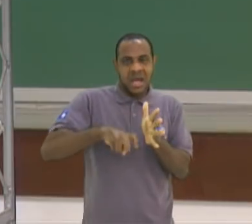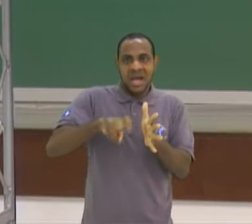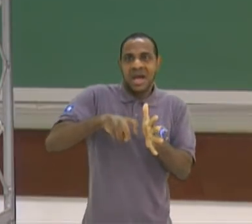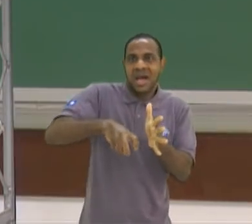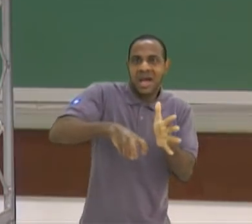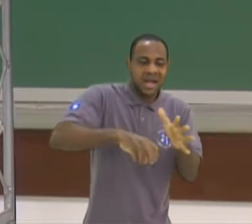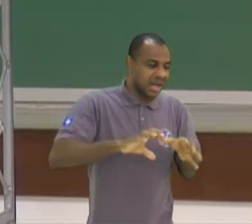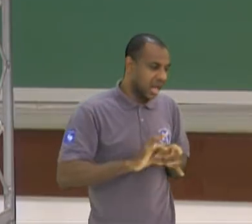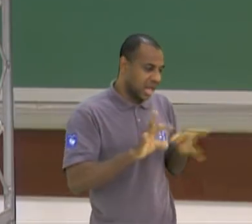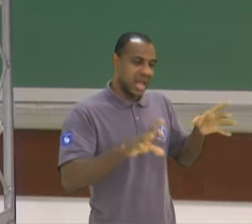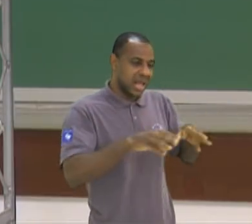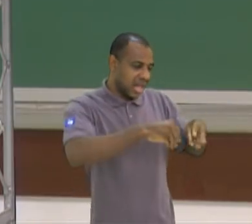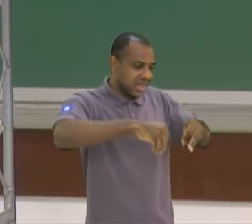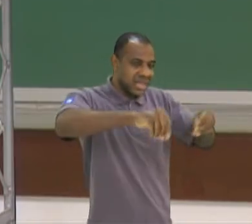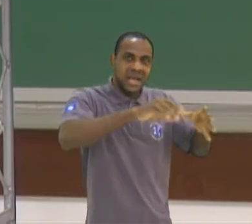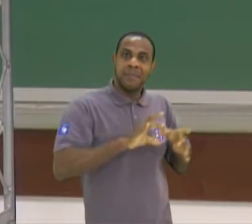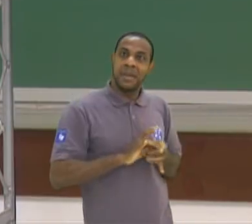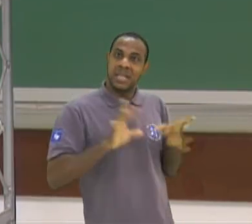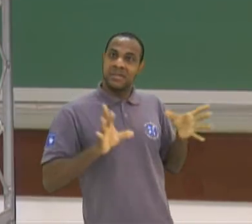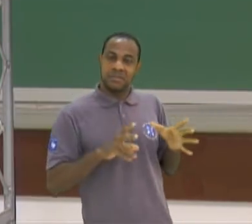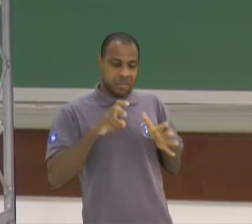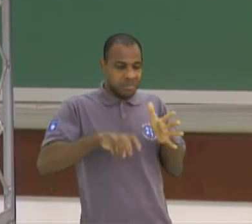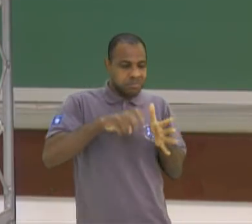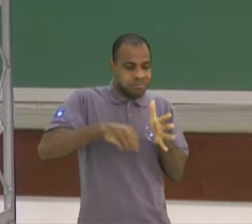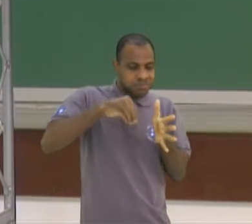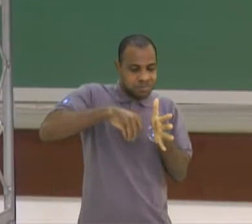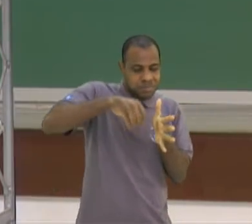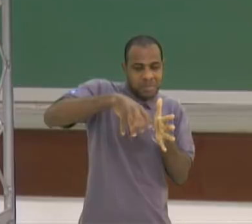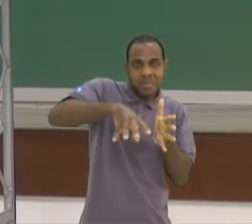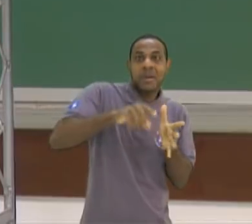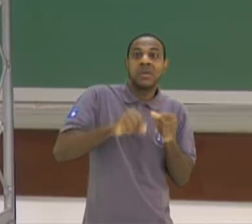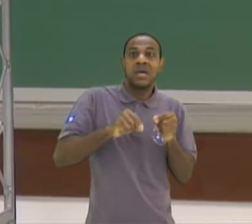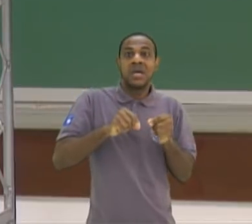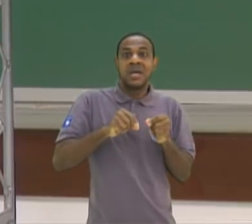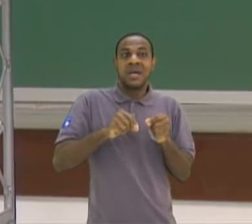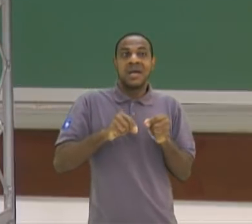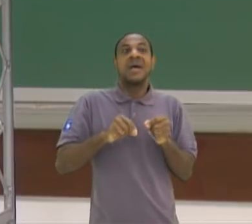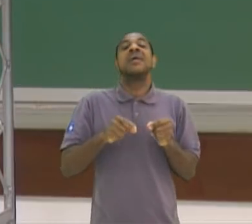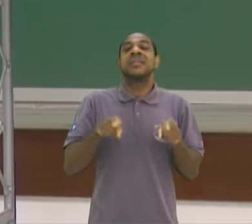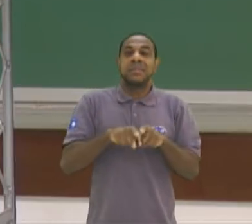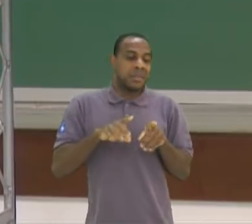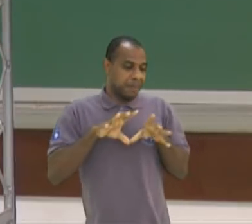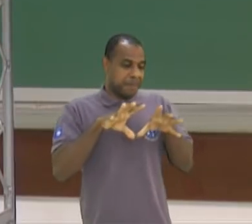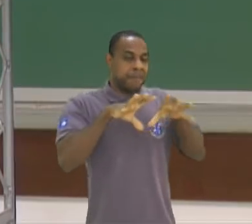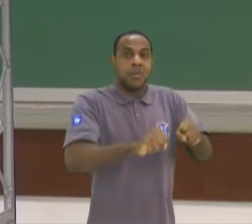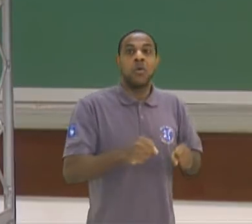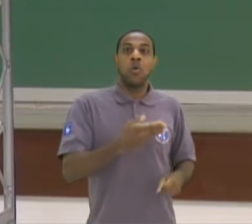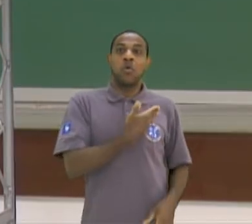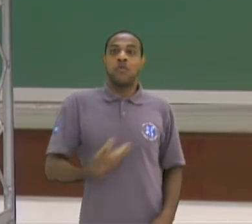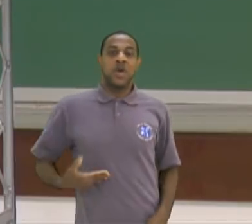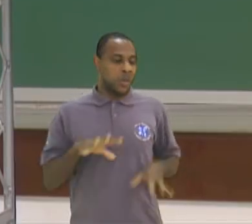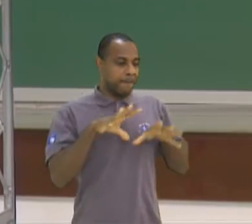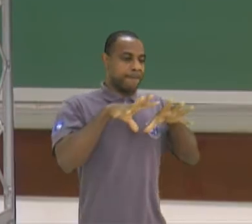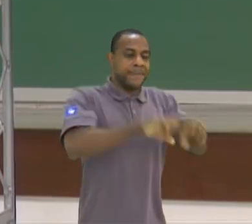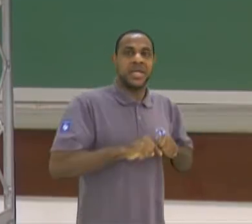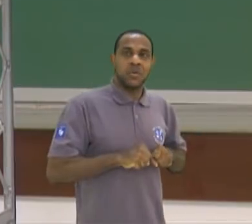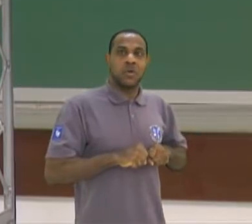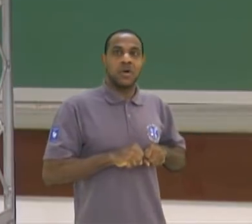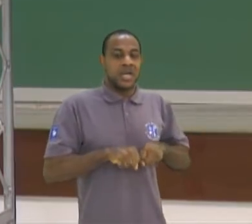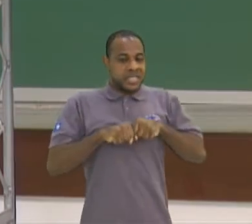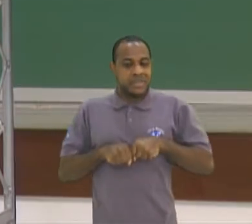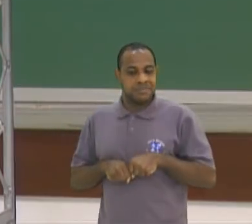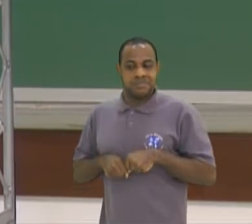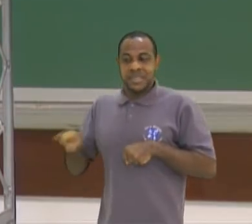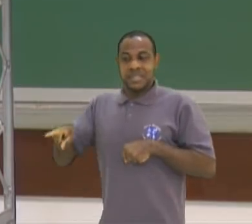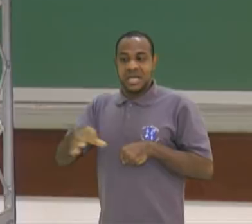seja, disponíveis para a produção na agricultura, foram expropriadas, tomadas pelo governo e distribuídas